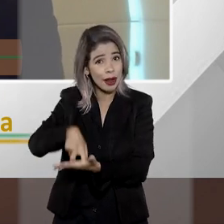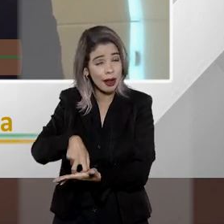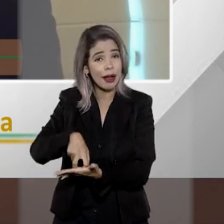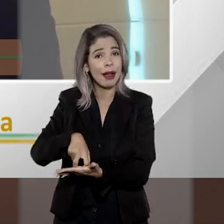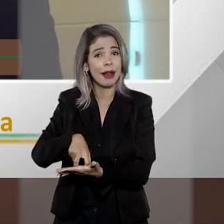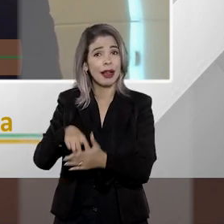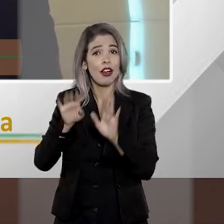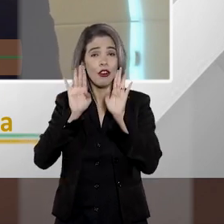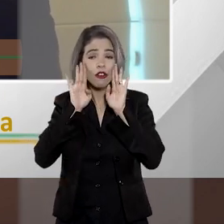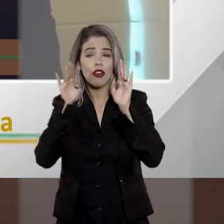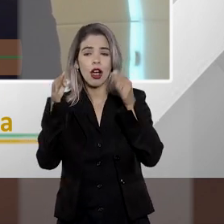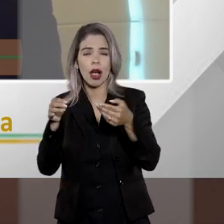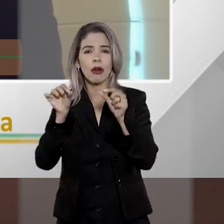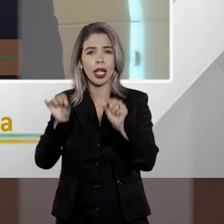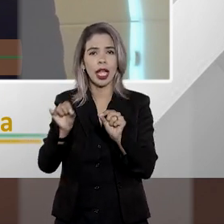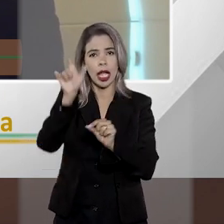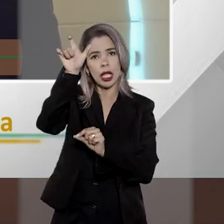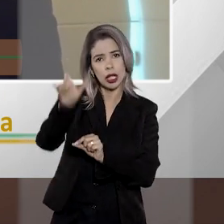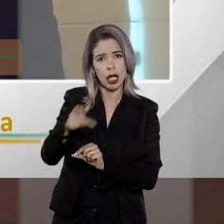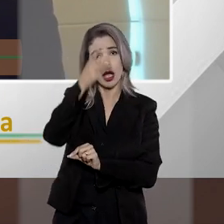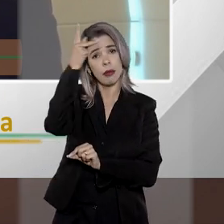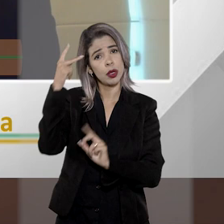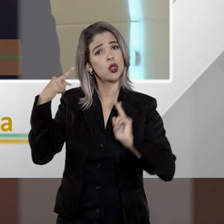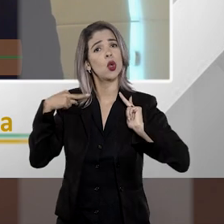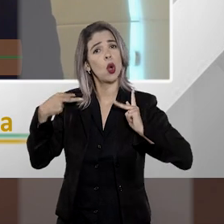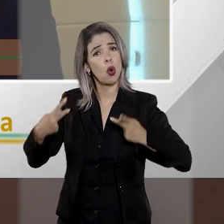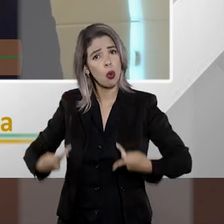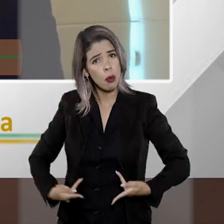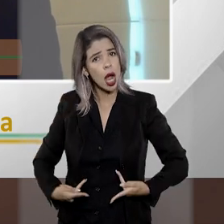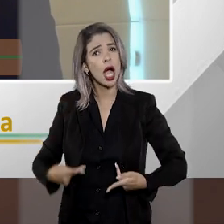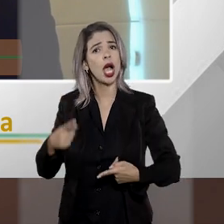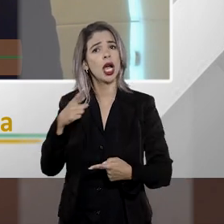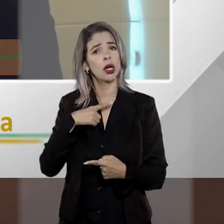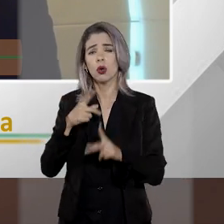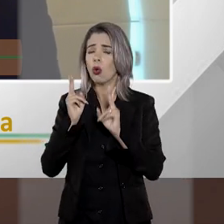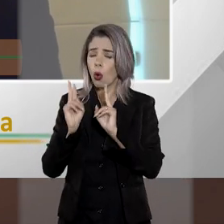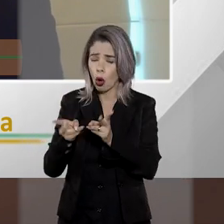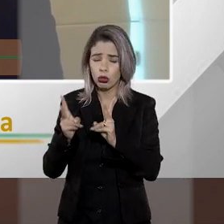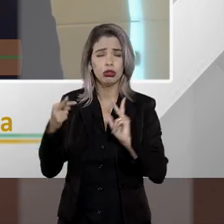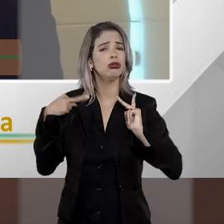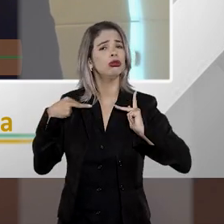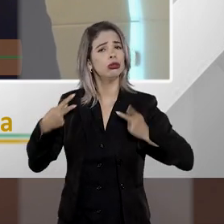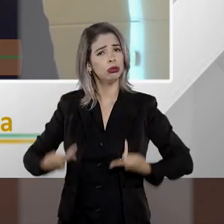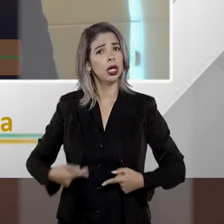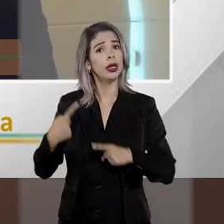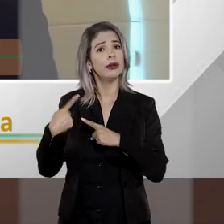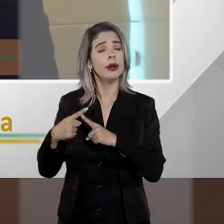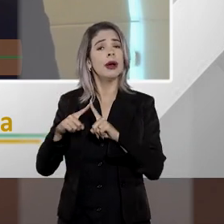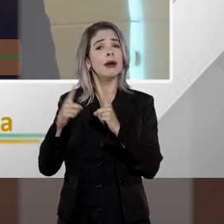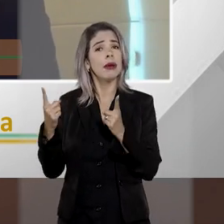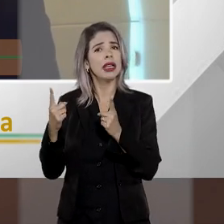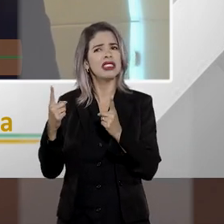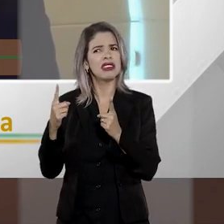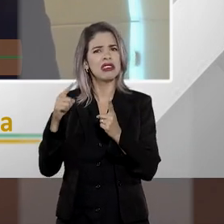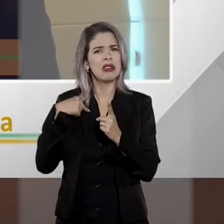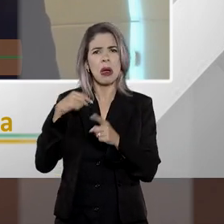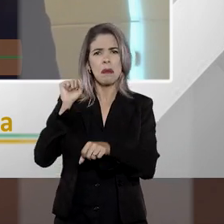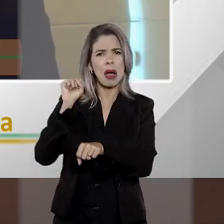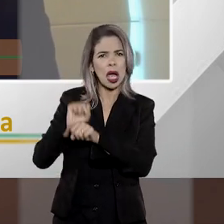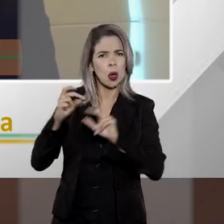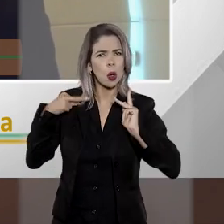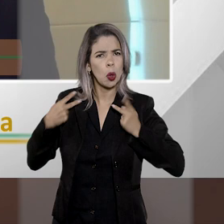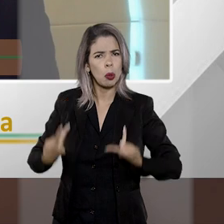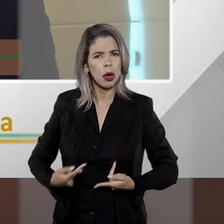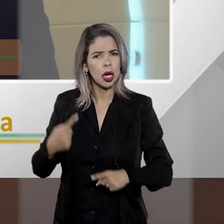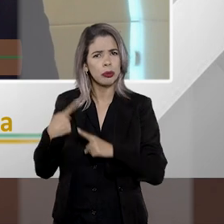o prisma de que há ali um ser humano que está custodiado, ele não deixa ou ela não deixa de ser seres humanos por estarem custodiados. Mas há um